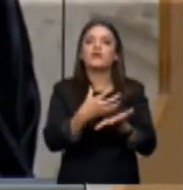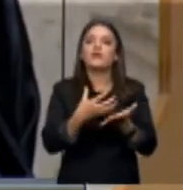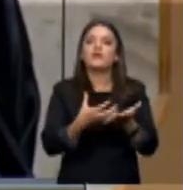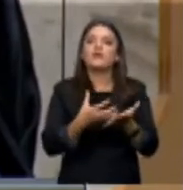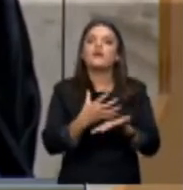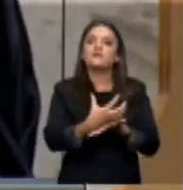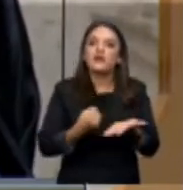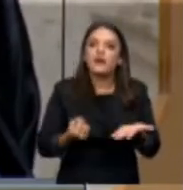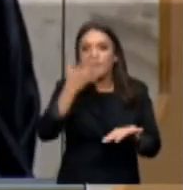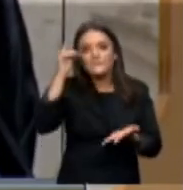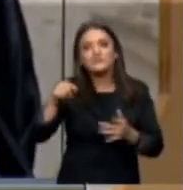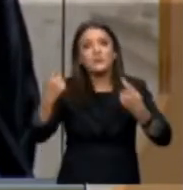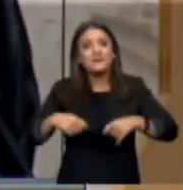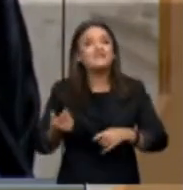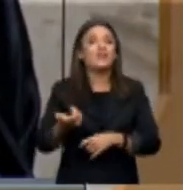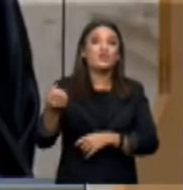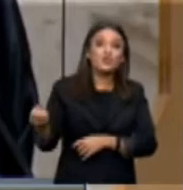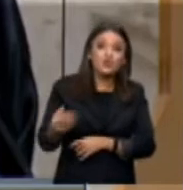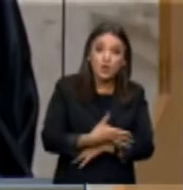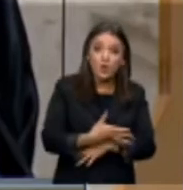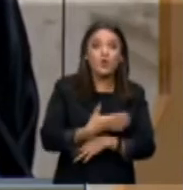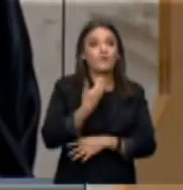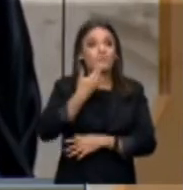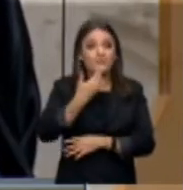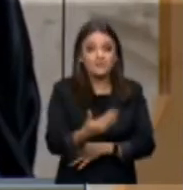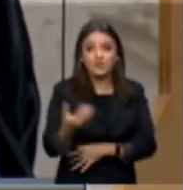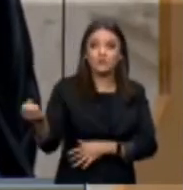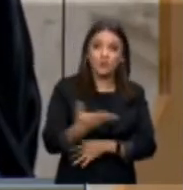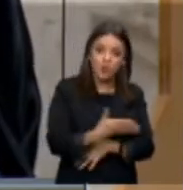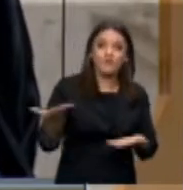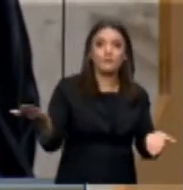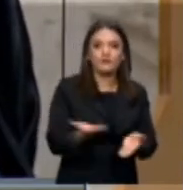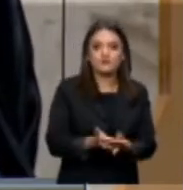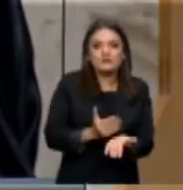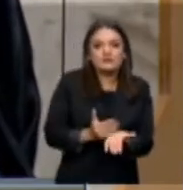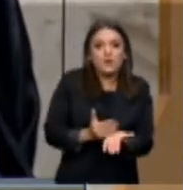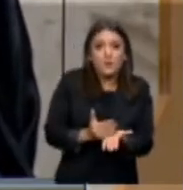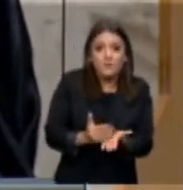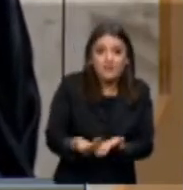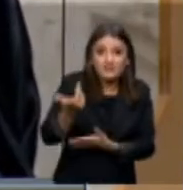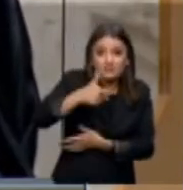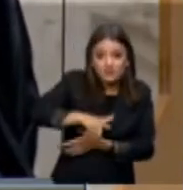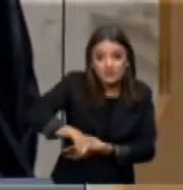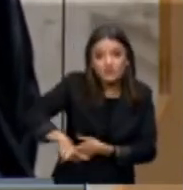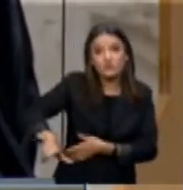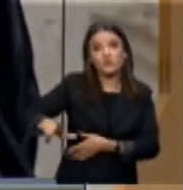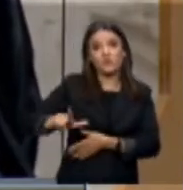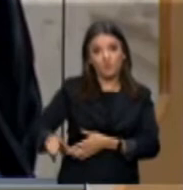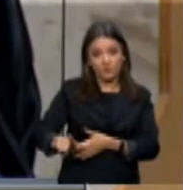credor deverá buscar a expedição de novo ofício requisitório, iniciando outro